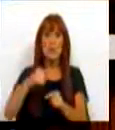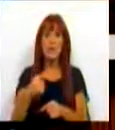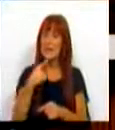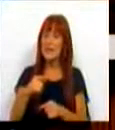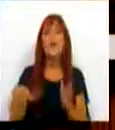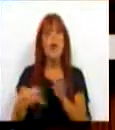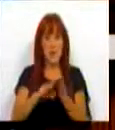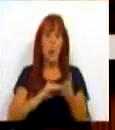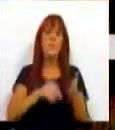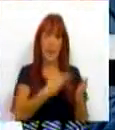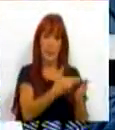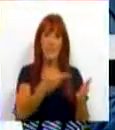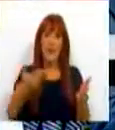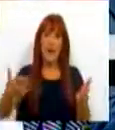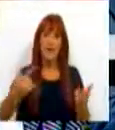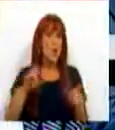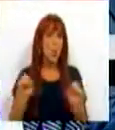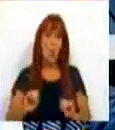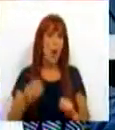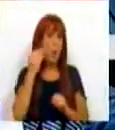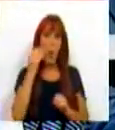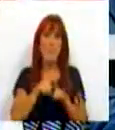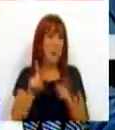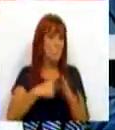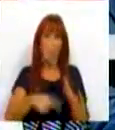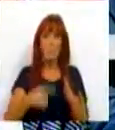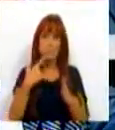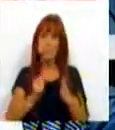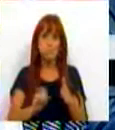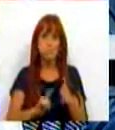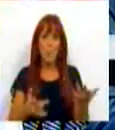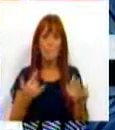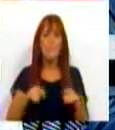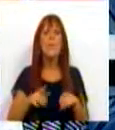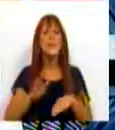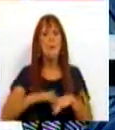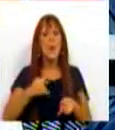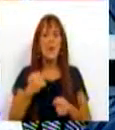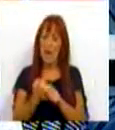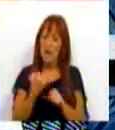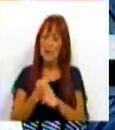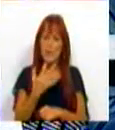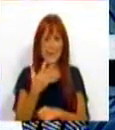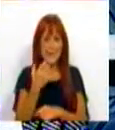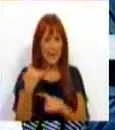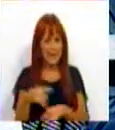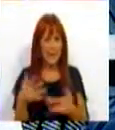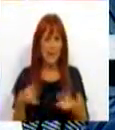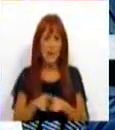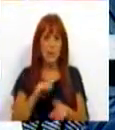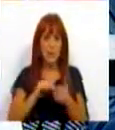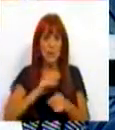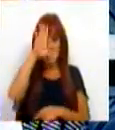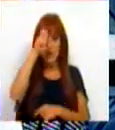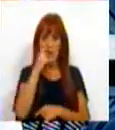a legalidade dos contratos e de que não havia margem para a sua anulação. Nós, por isso, temos estado a atuar com grande rigor e o